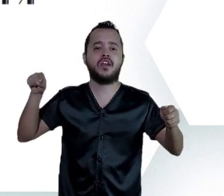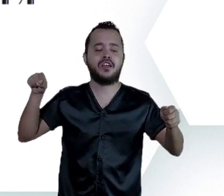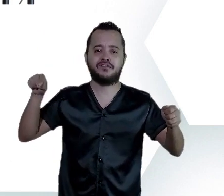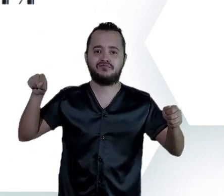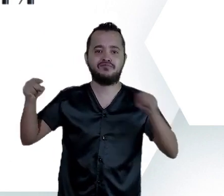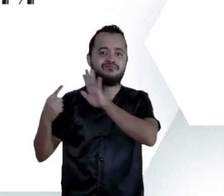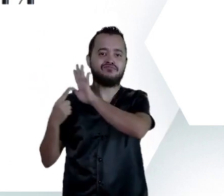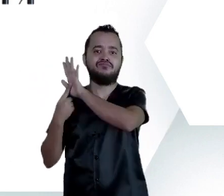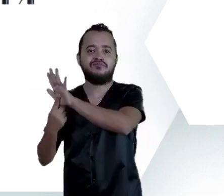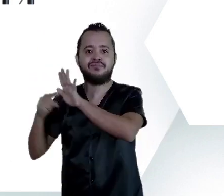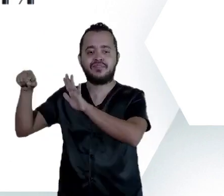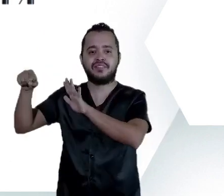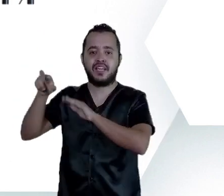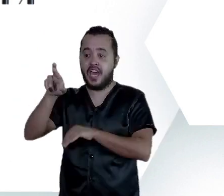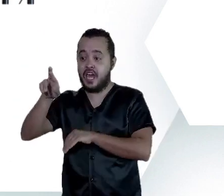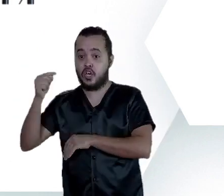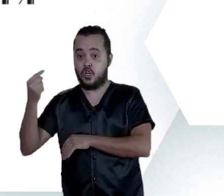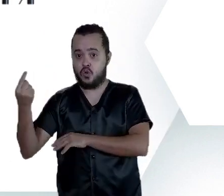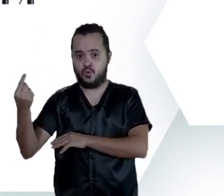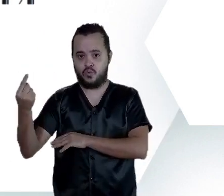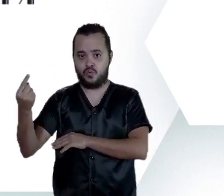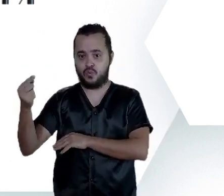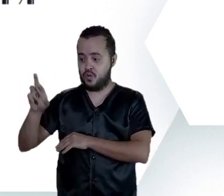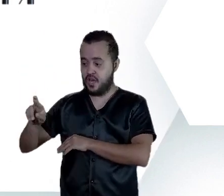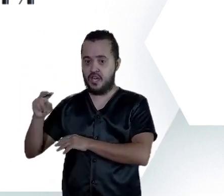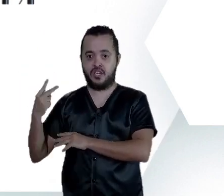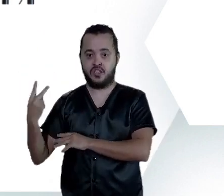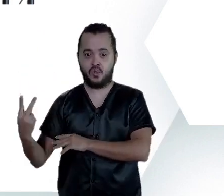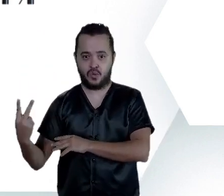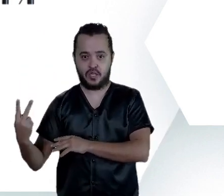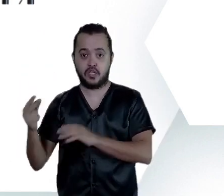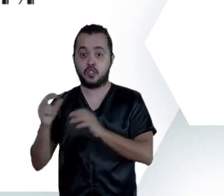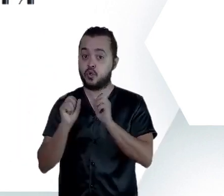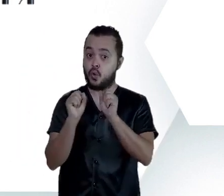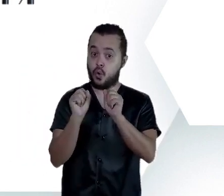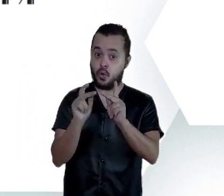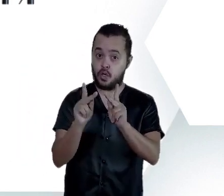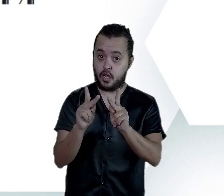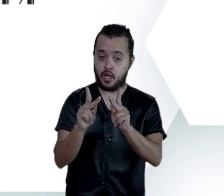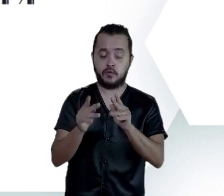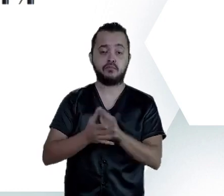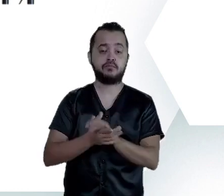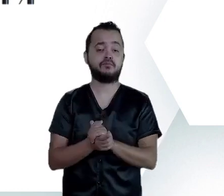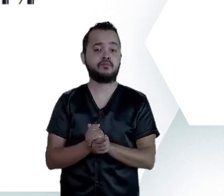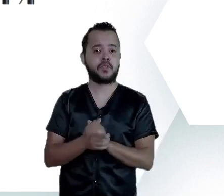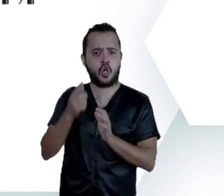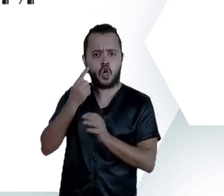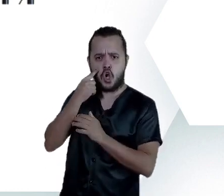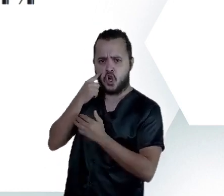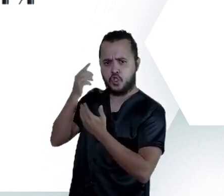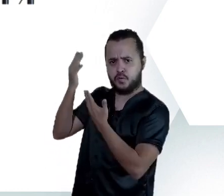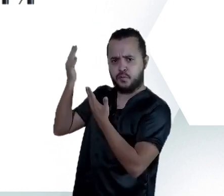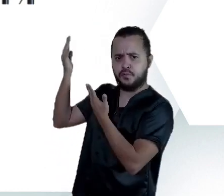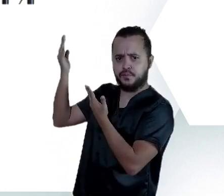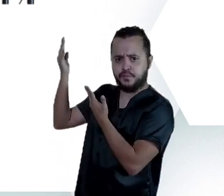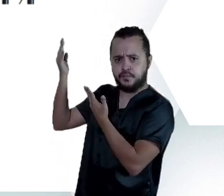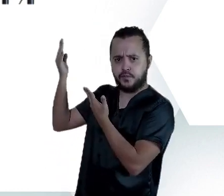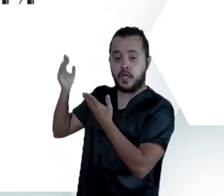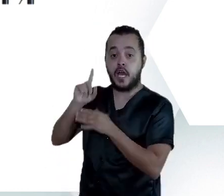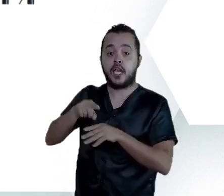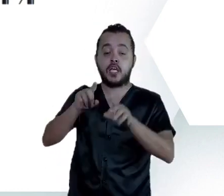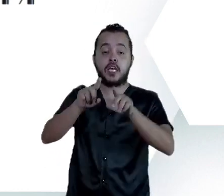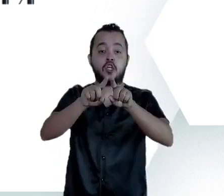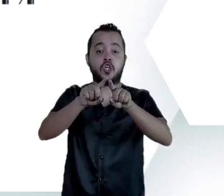sendo representado como R1 e R2, ok? E nesse caso daqui, ó, a gente chama de